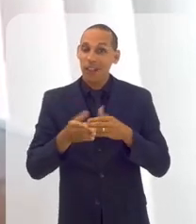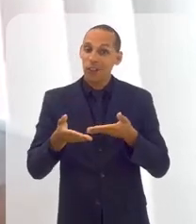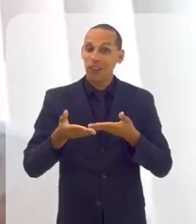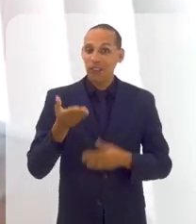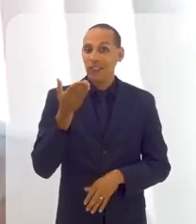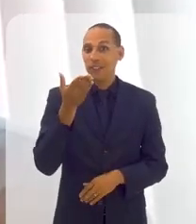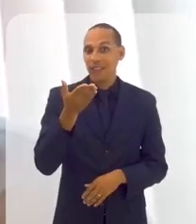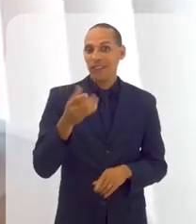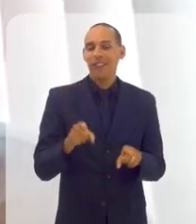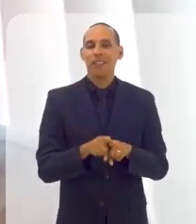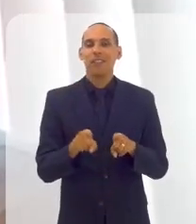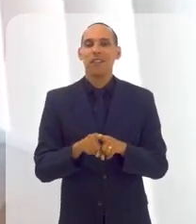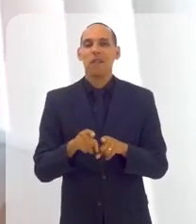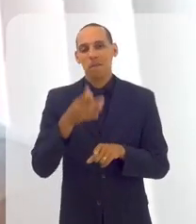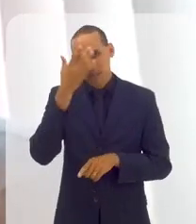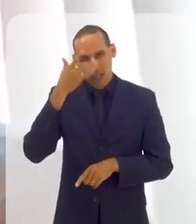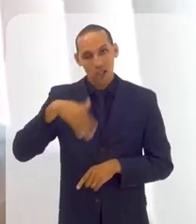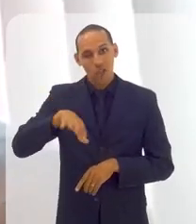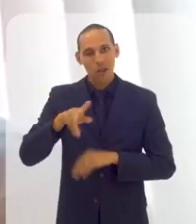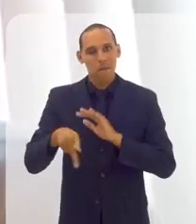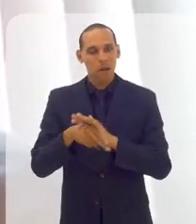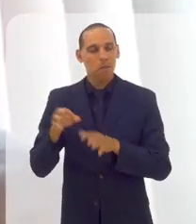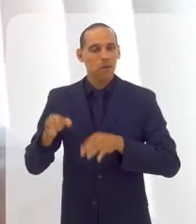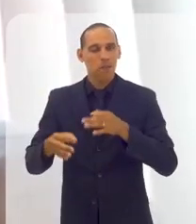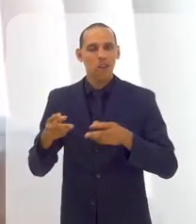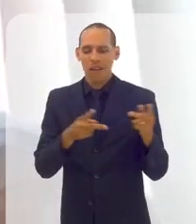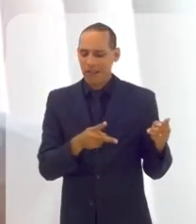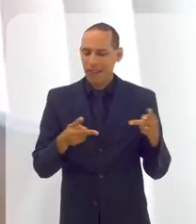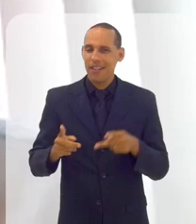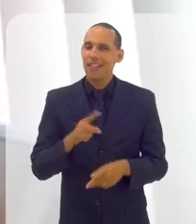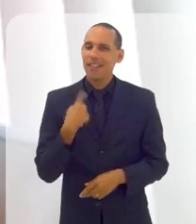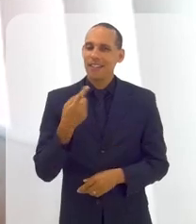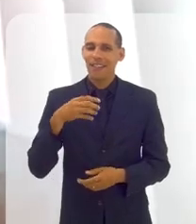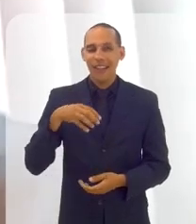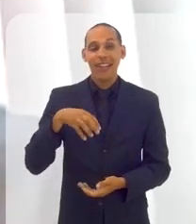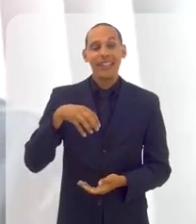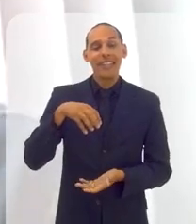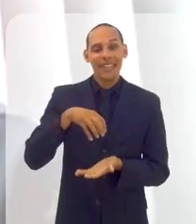e deixar o convite que você ou o pessoal do fórum, uma hora venha